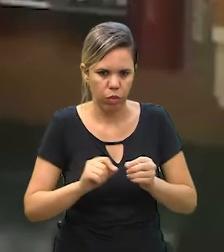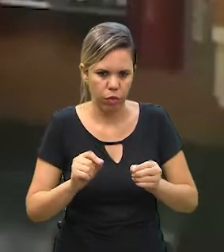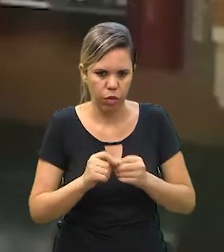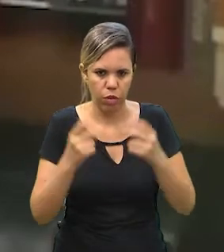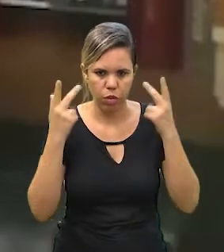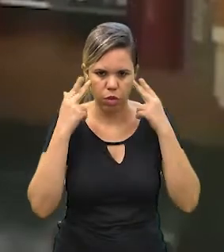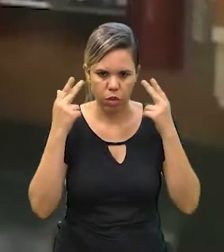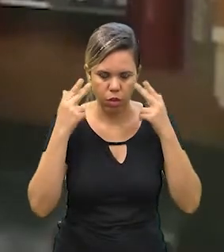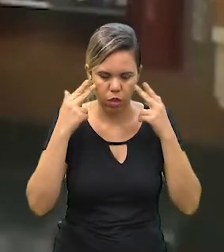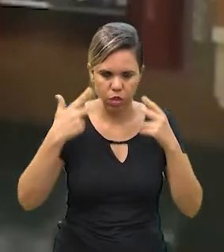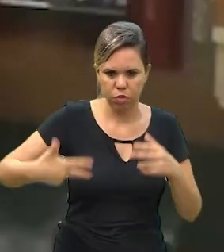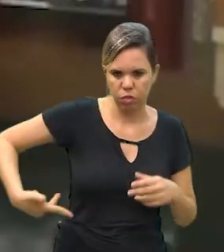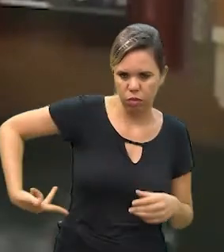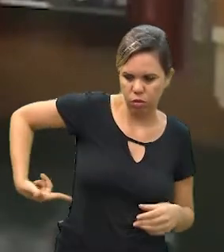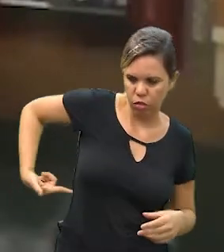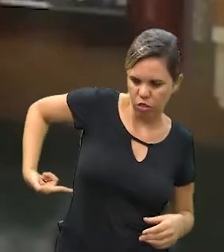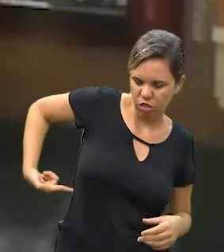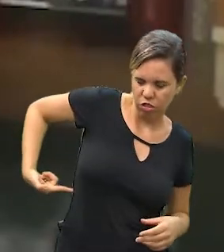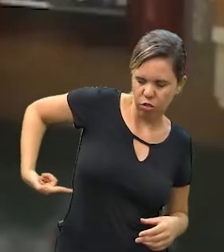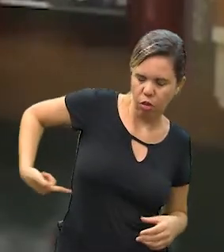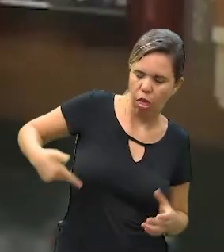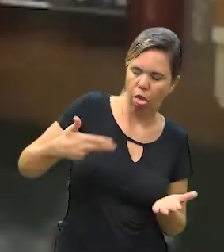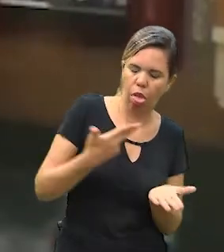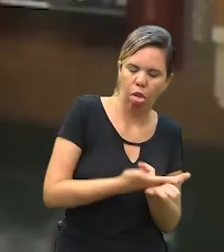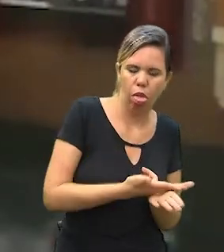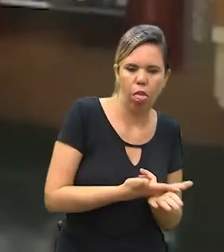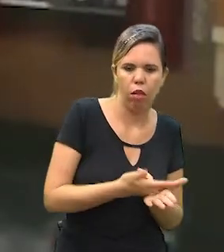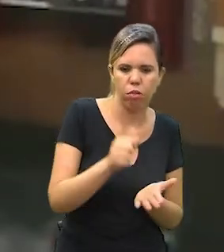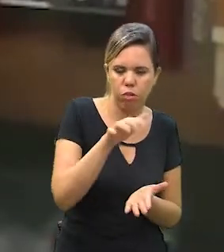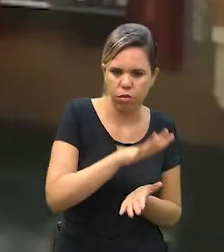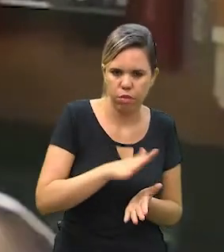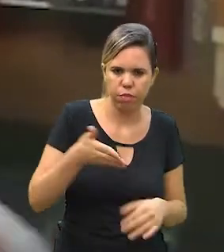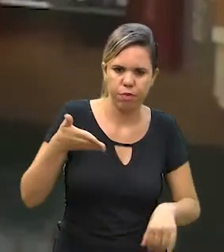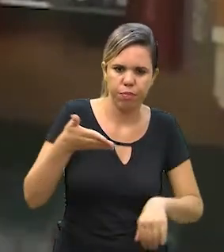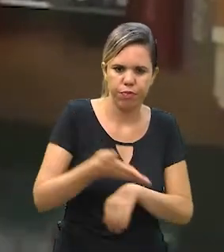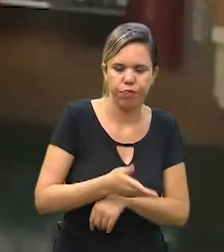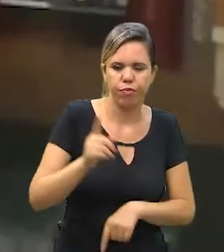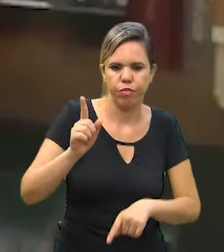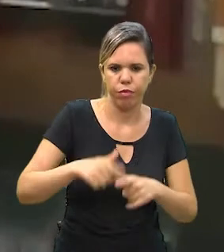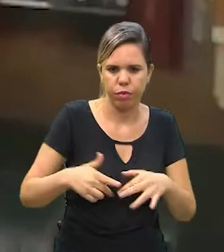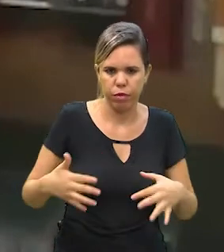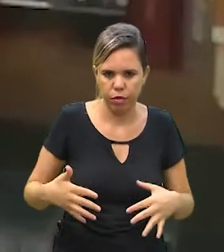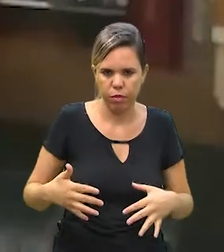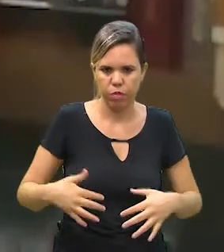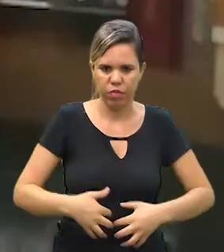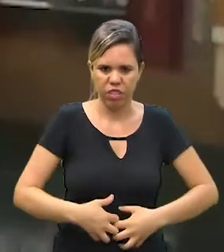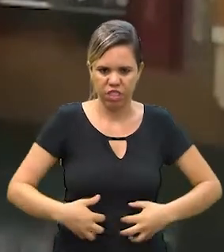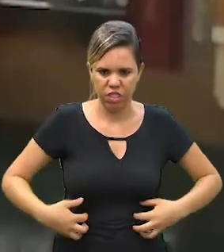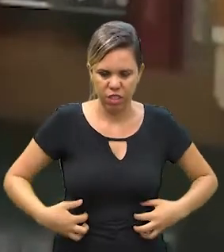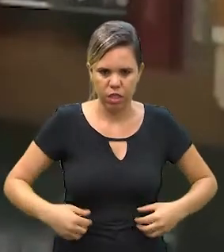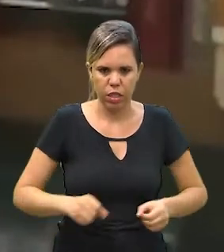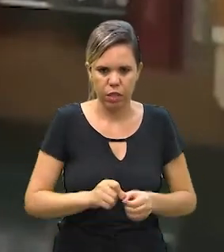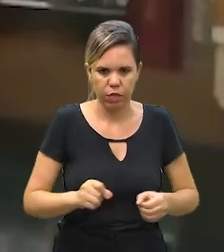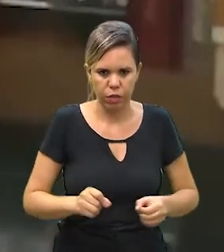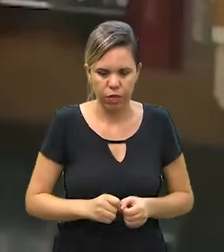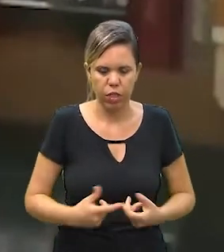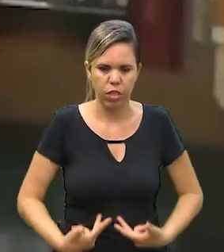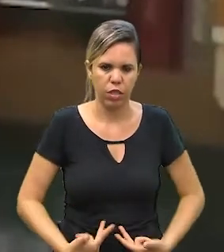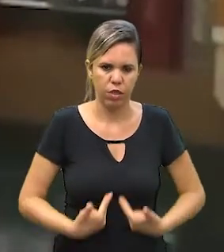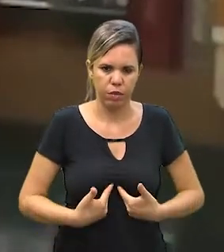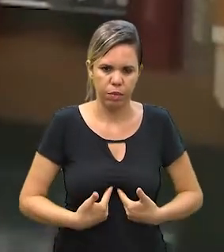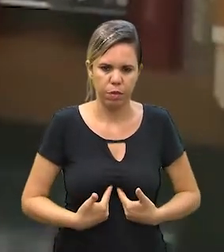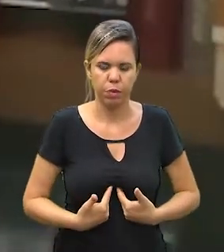normalmente com anestesia geral, em que você introduz equipamentos dentro do abdômen, você faz também procedimento